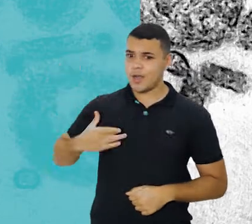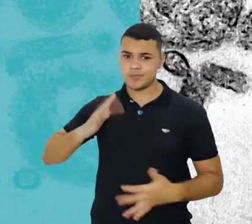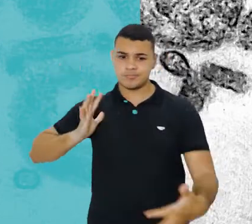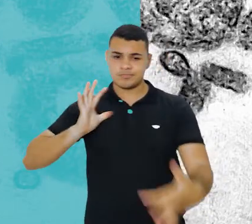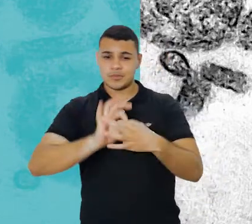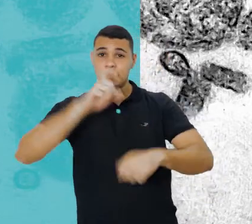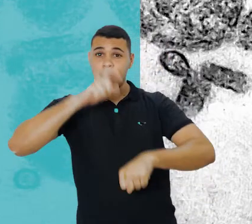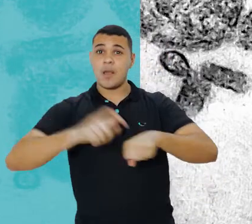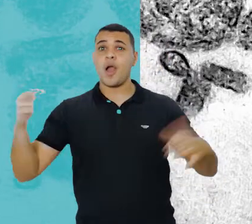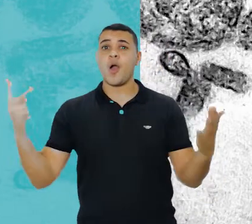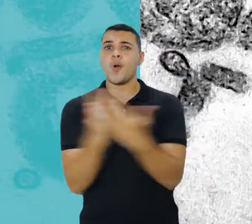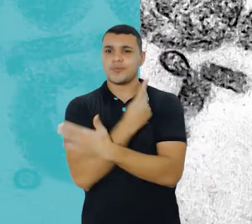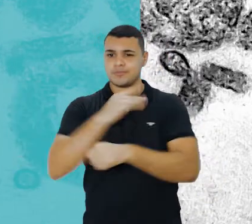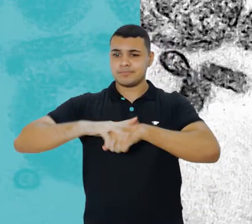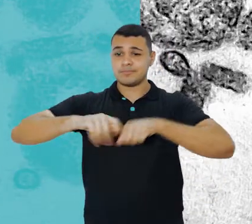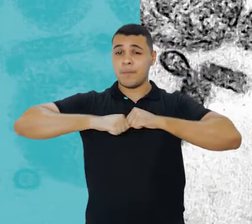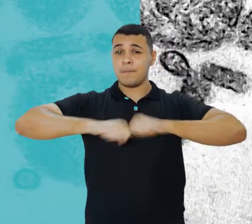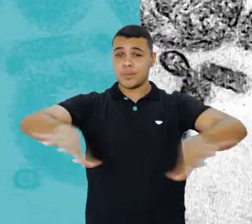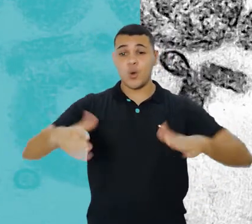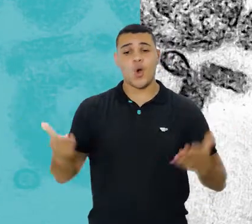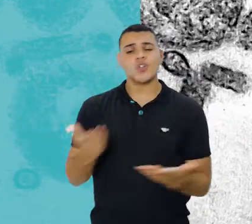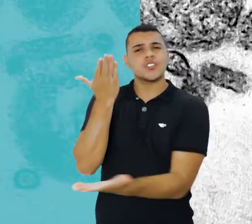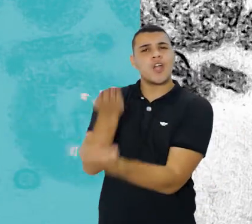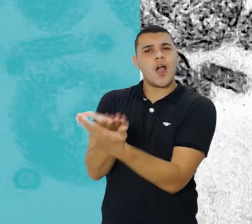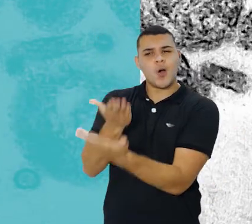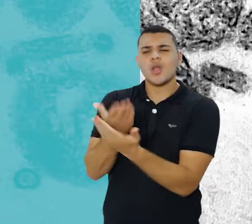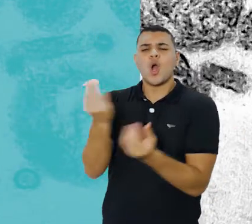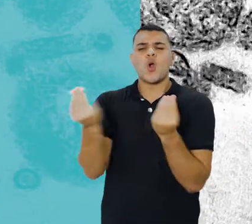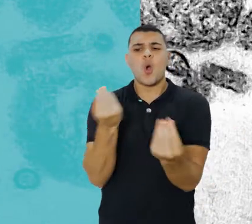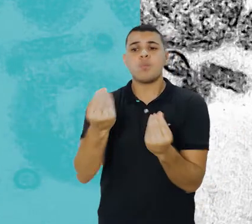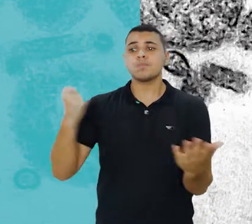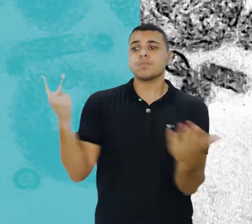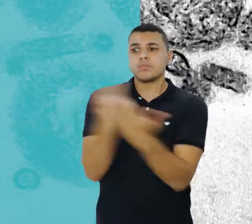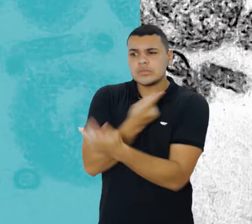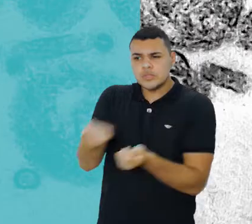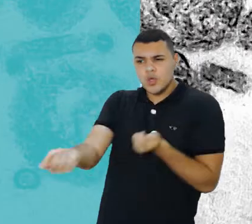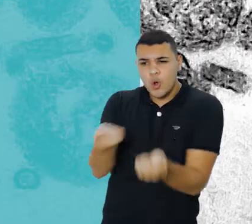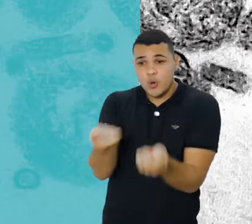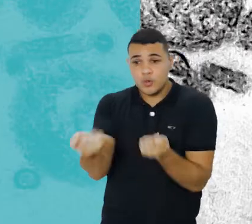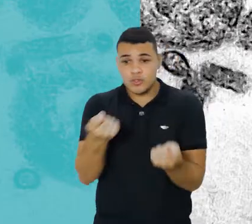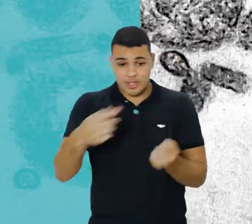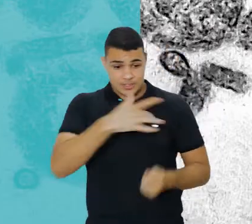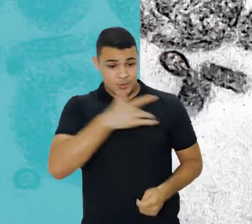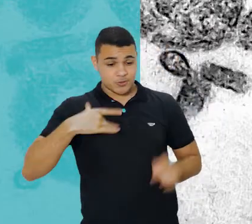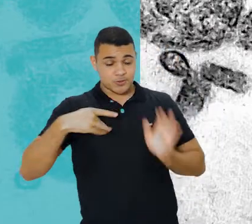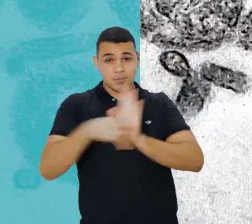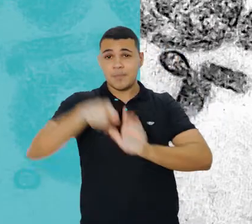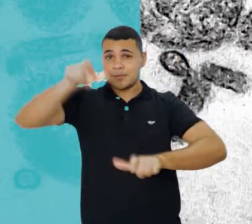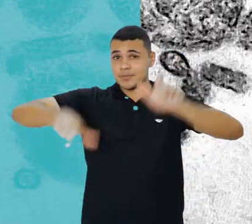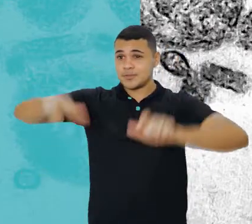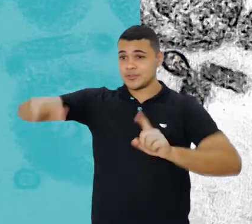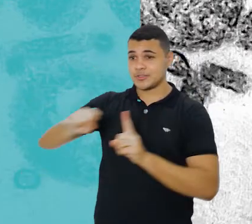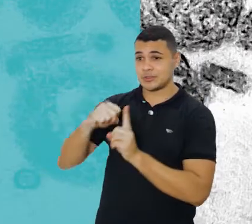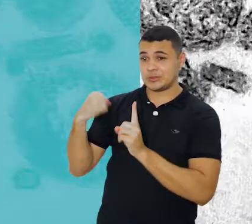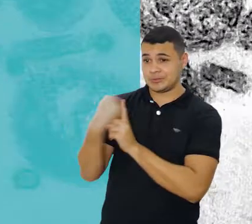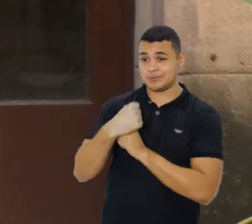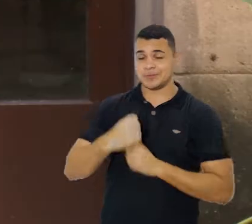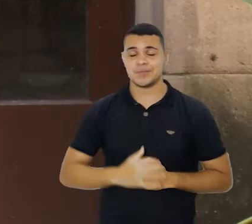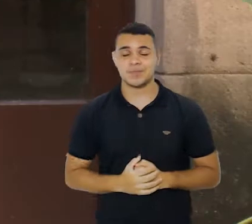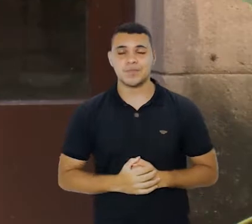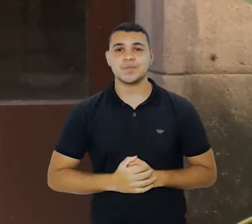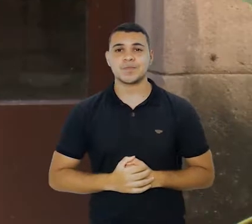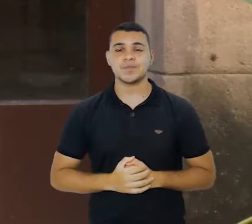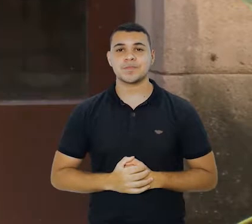e saúde em tempos de pandemia. Na aula de hoje, medindo a saúde das populações.